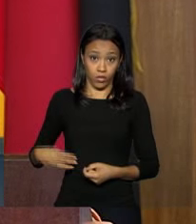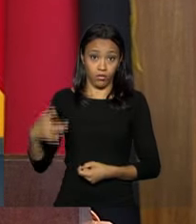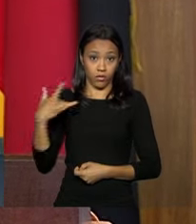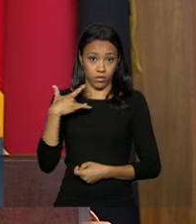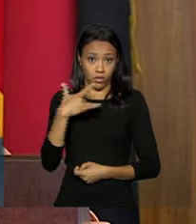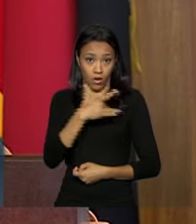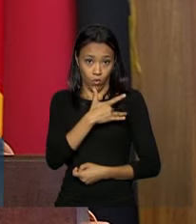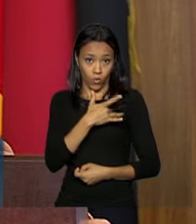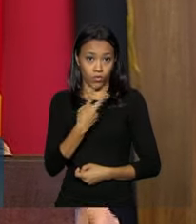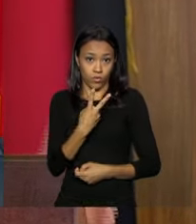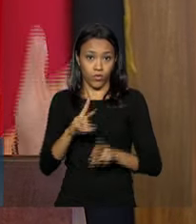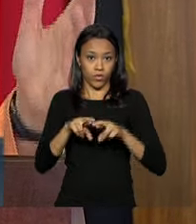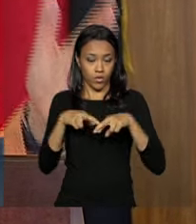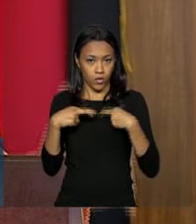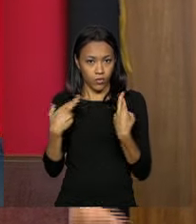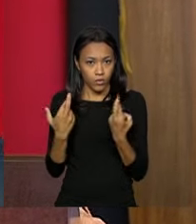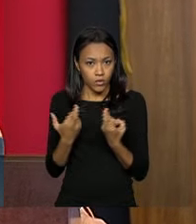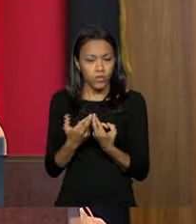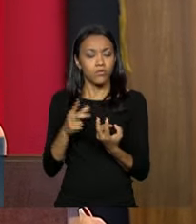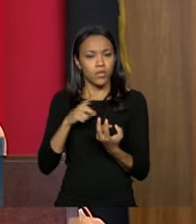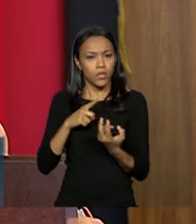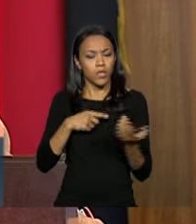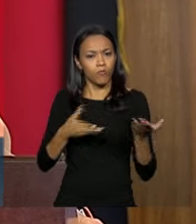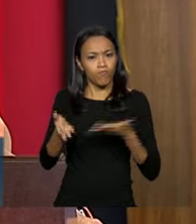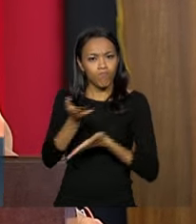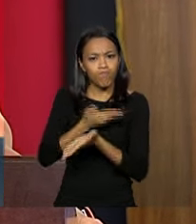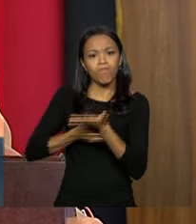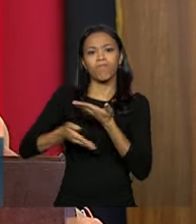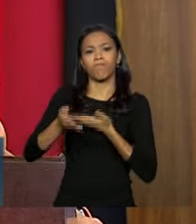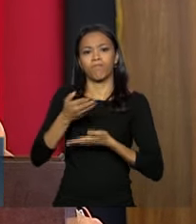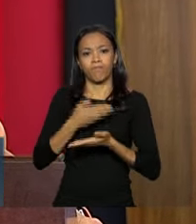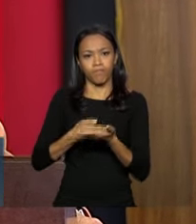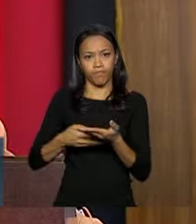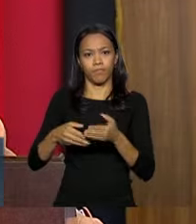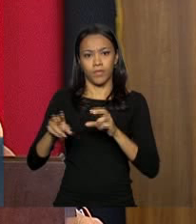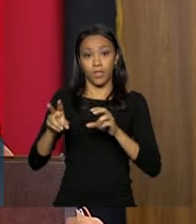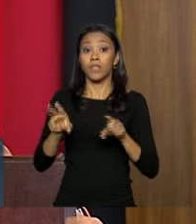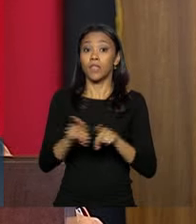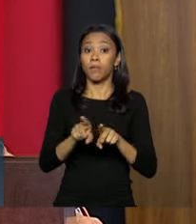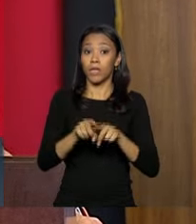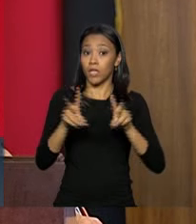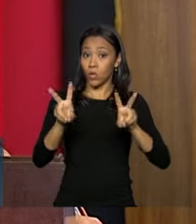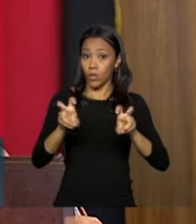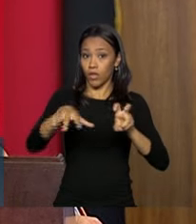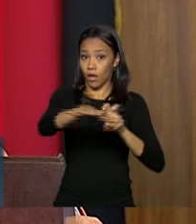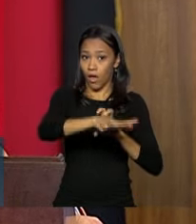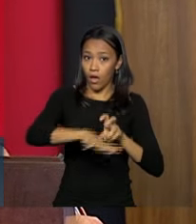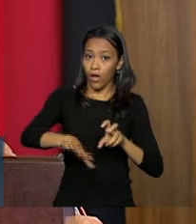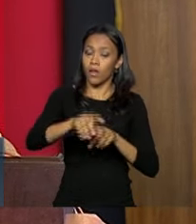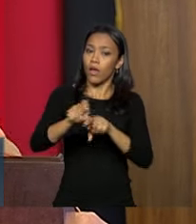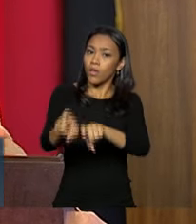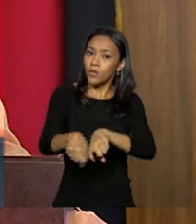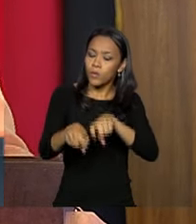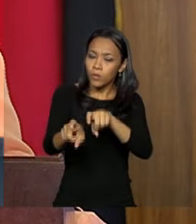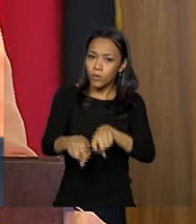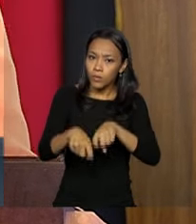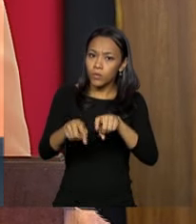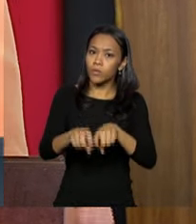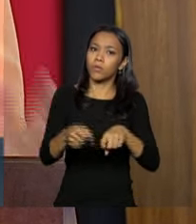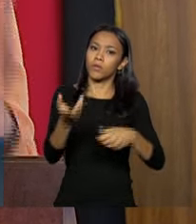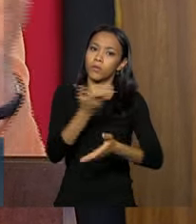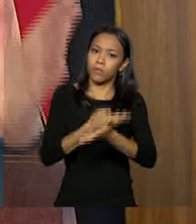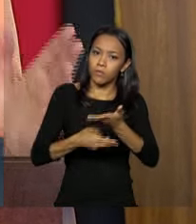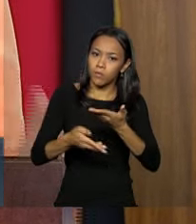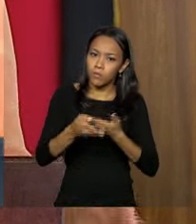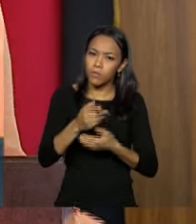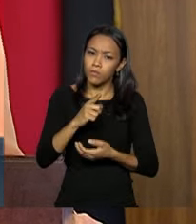reuniram-se. Existe uma cooperação aprofundada também na área da agricultura. Aqui também já